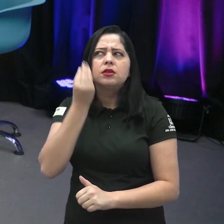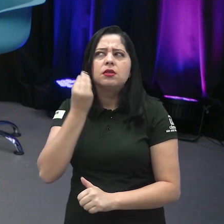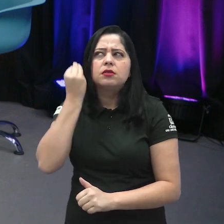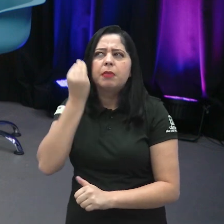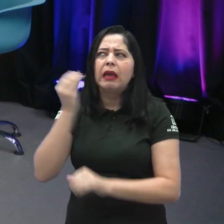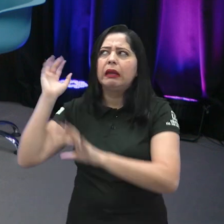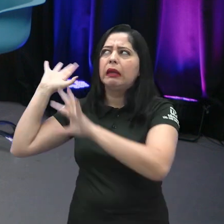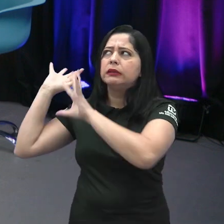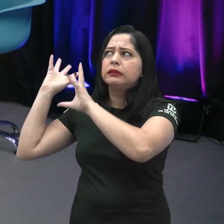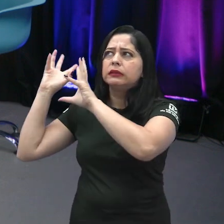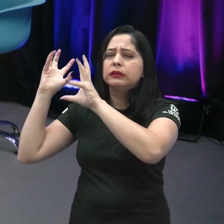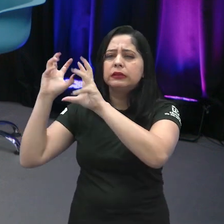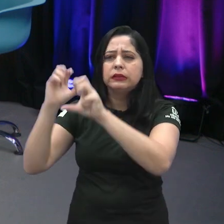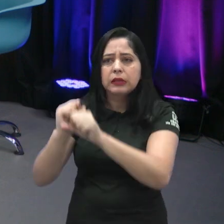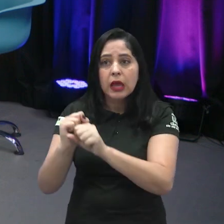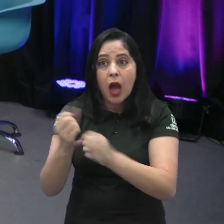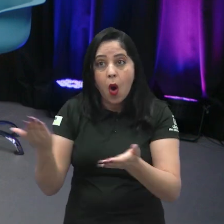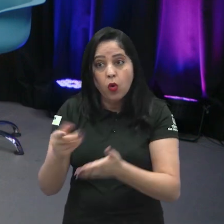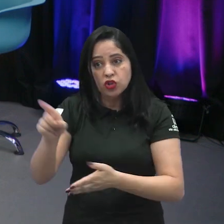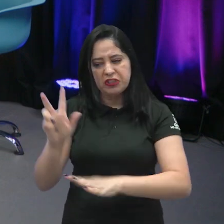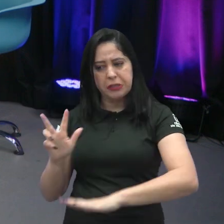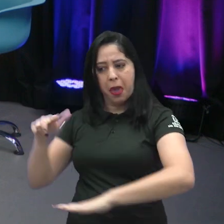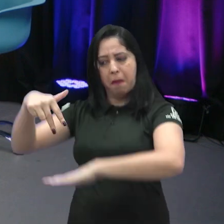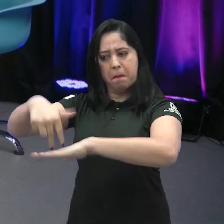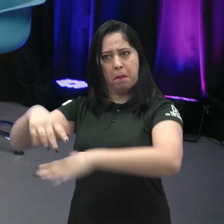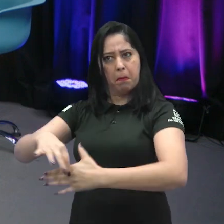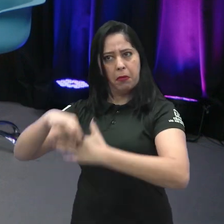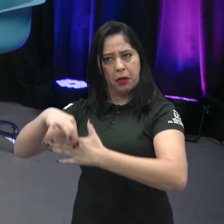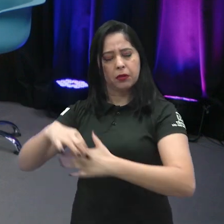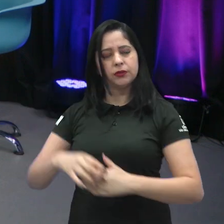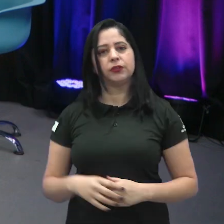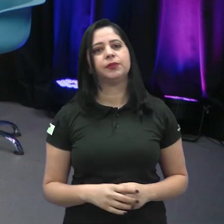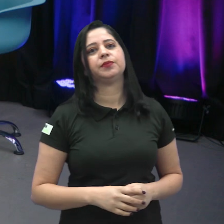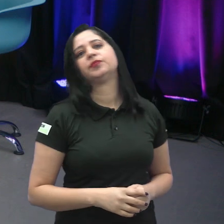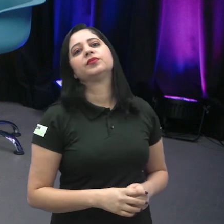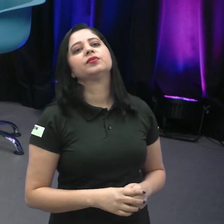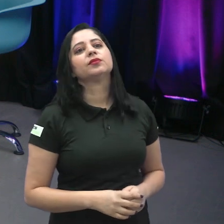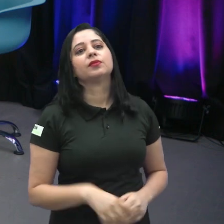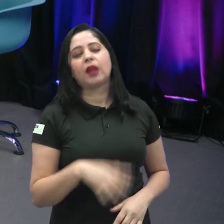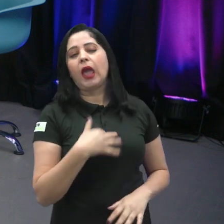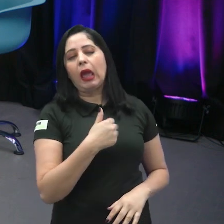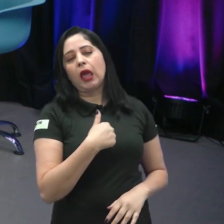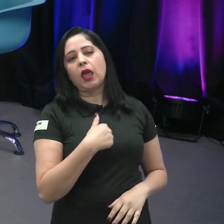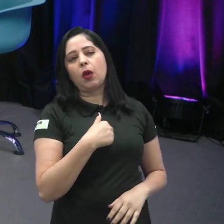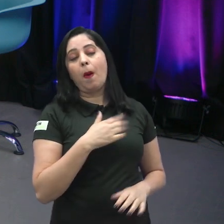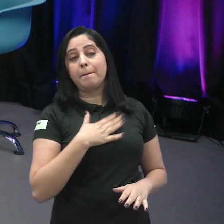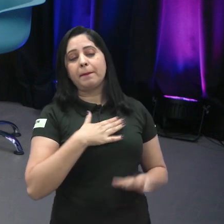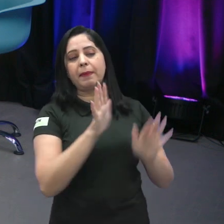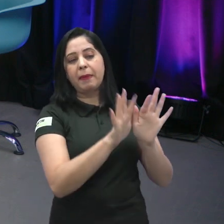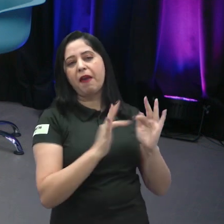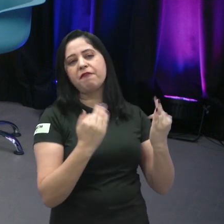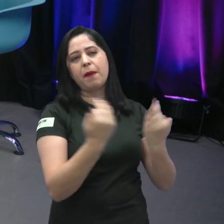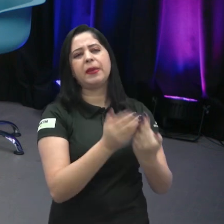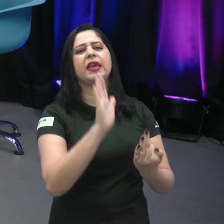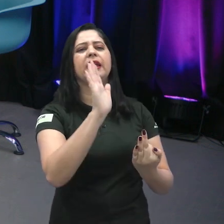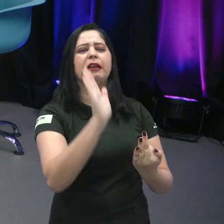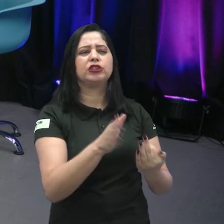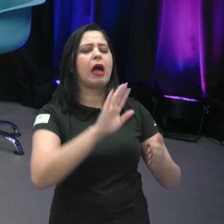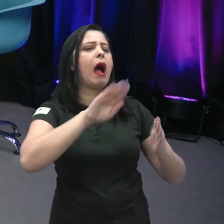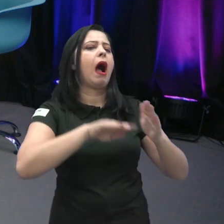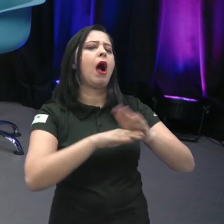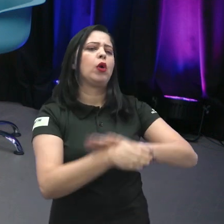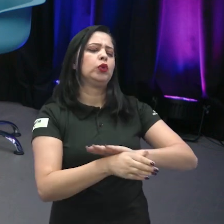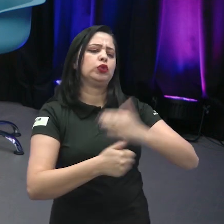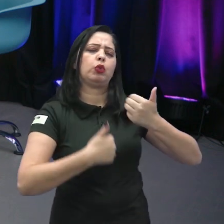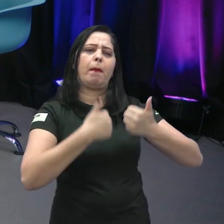bagagem, foi importante no seu posicionamento hoje de liderança. Sim. Sou formado numa família de esportistas, né? Minha